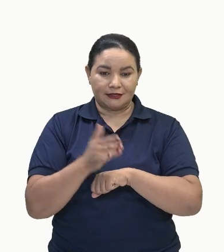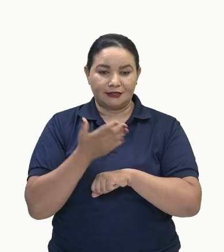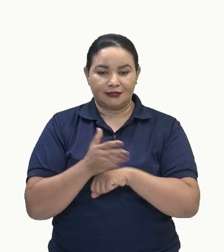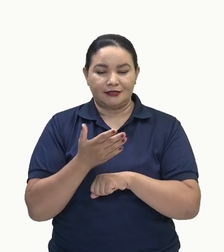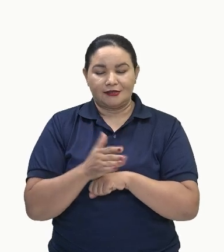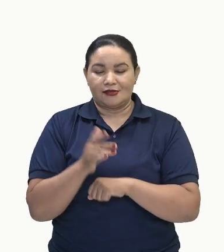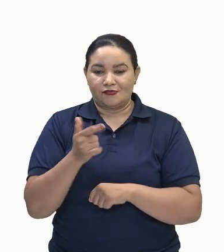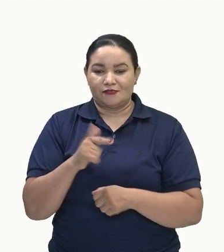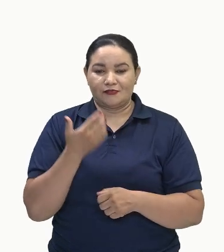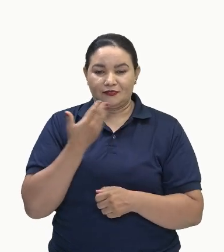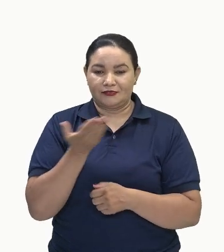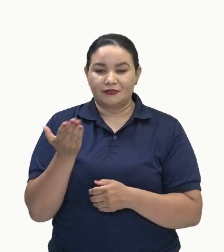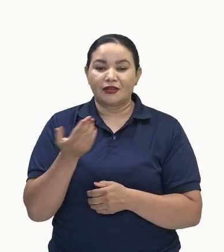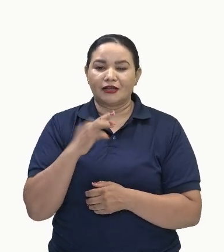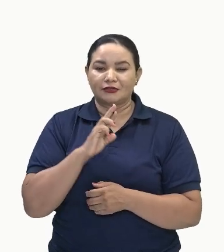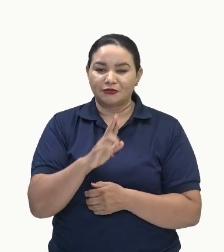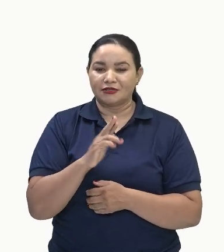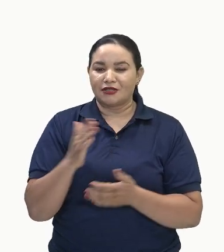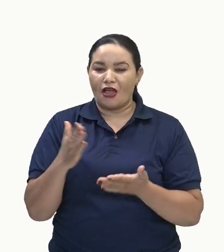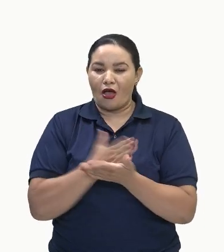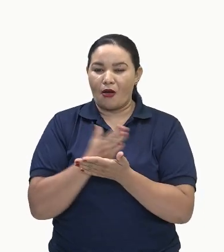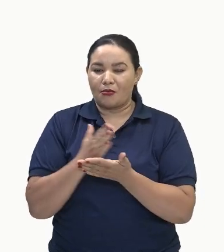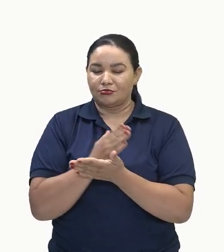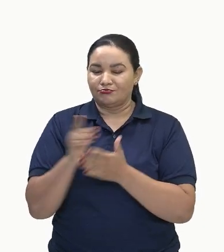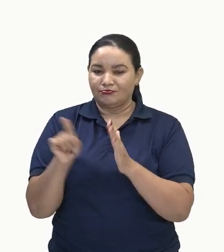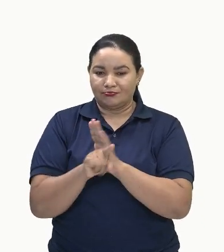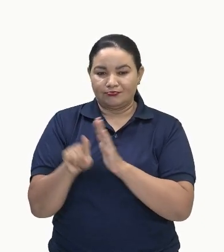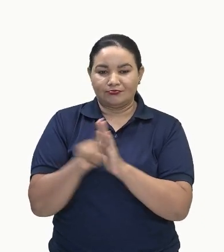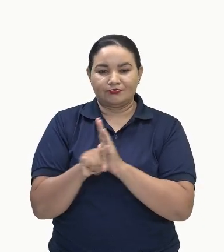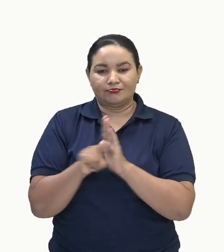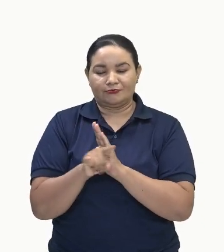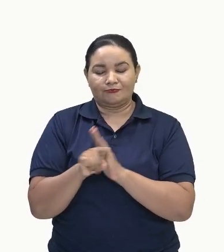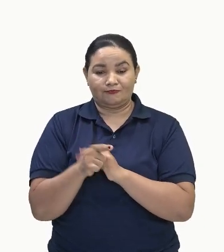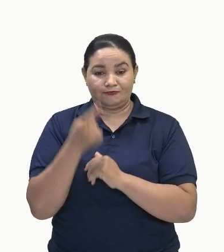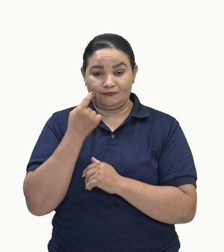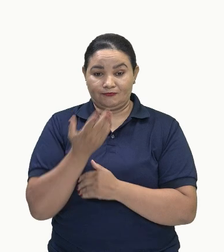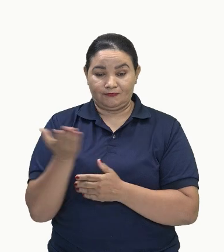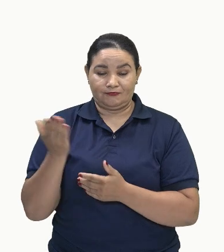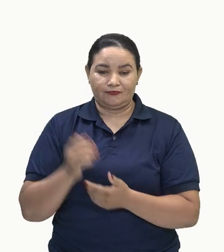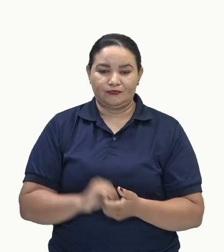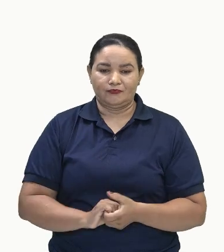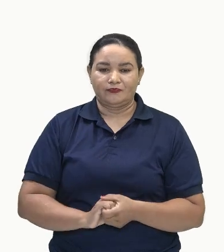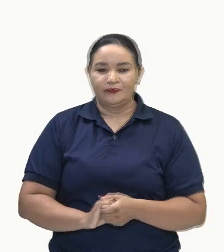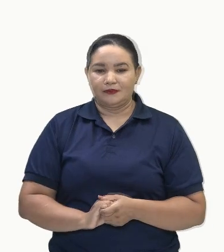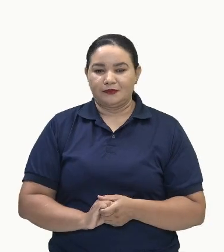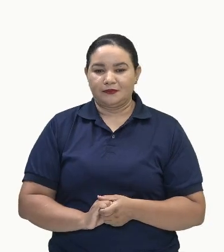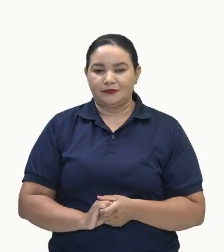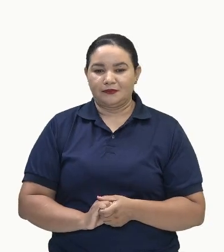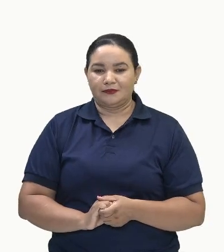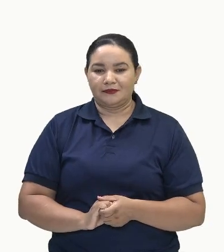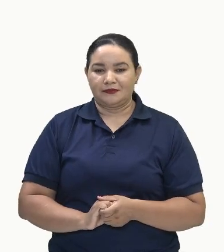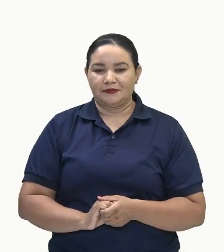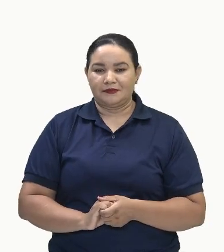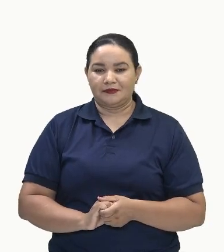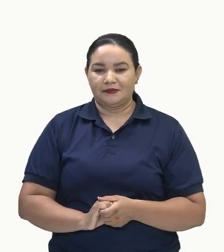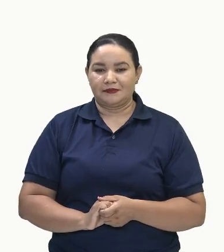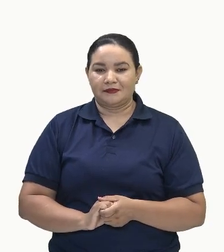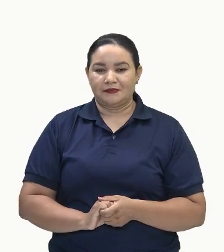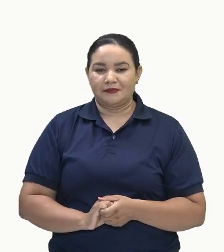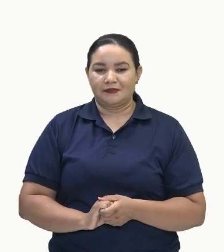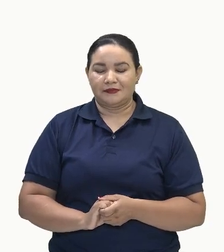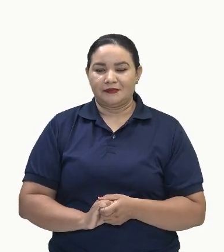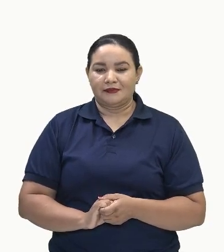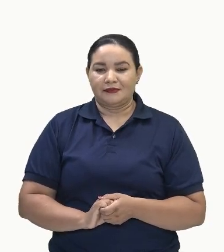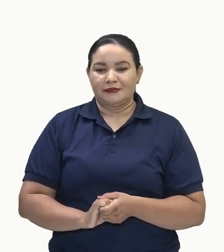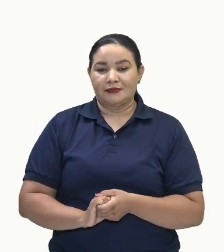vamos responder aqui algumas questões aqui do praticar. Vem comigo aqui, ó. Passar para a nossa próxima cartela.